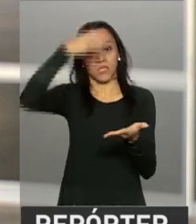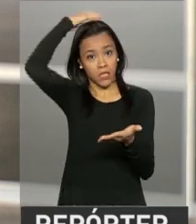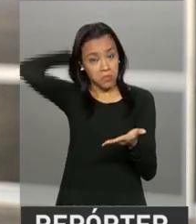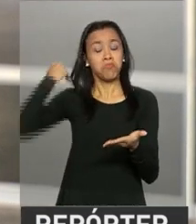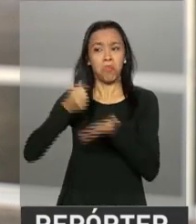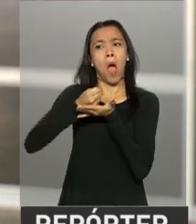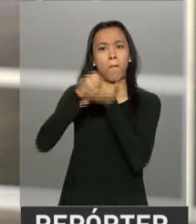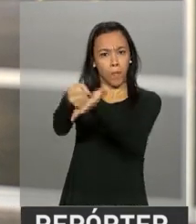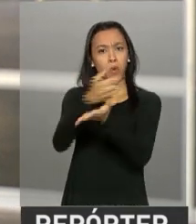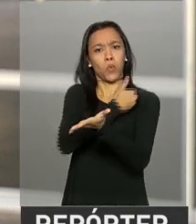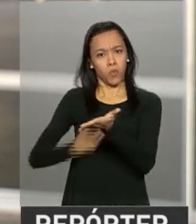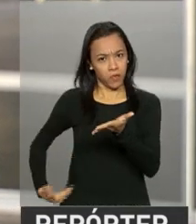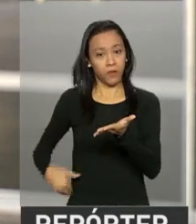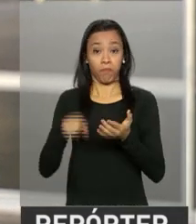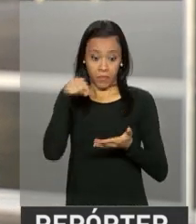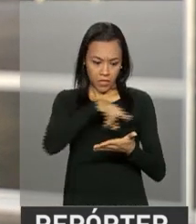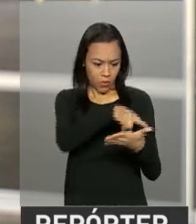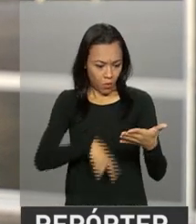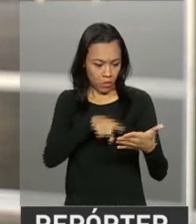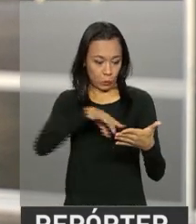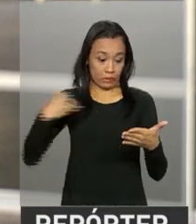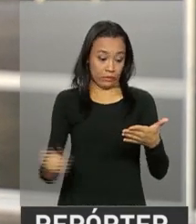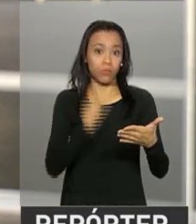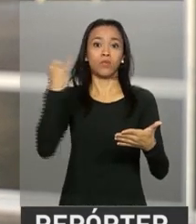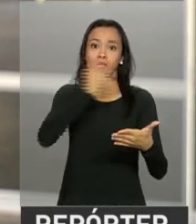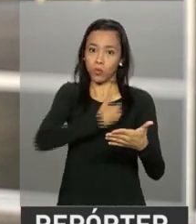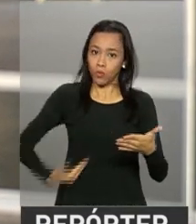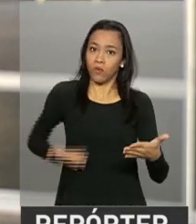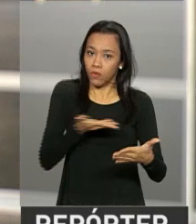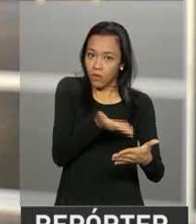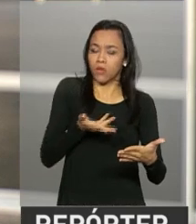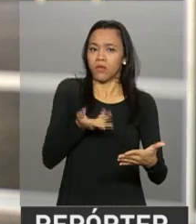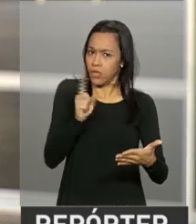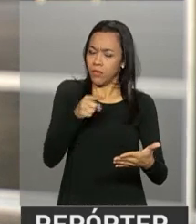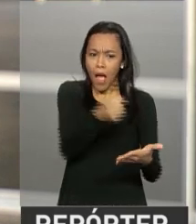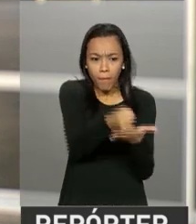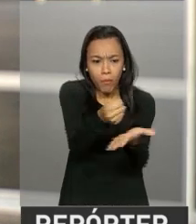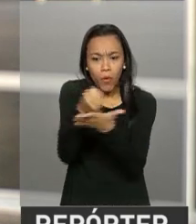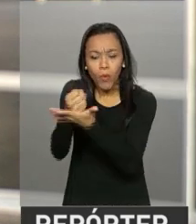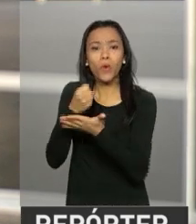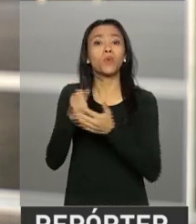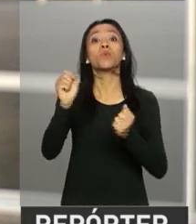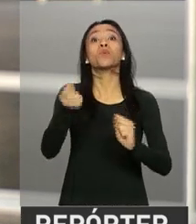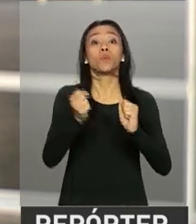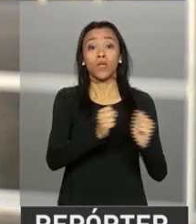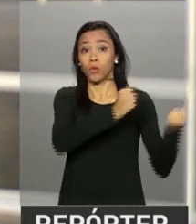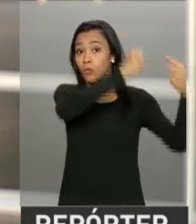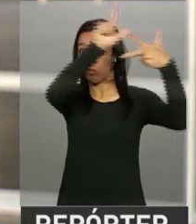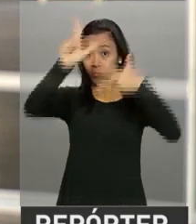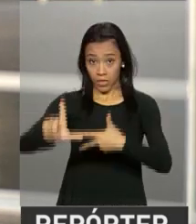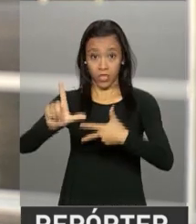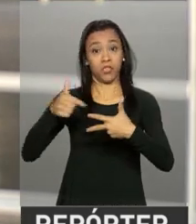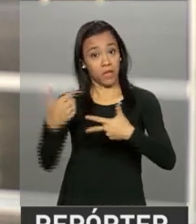governo. O presidente disse que esse manifesto é importante para o governo e disse também que contar com o apoio do legislativo é muito importante.